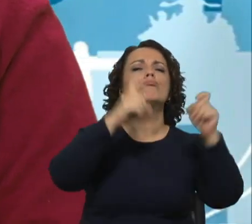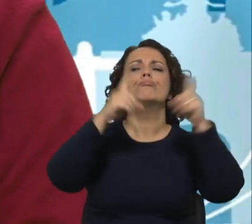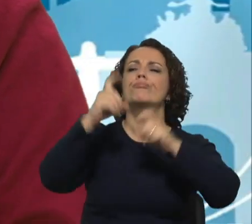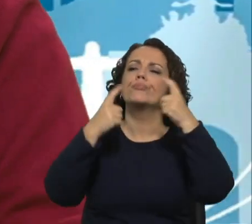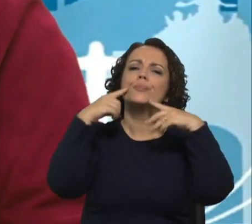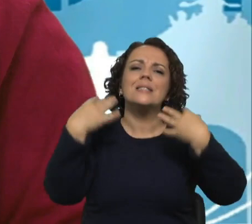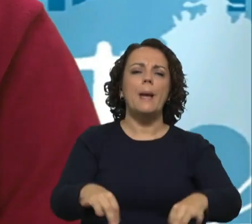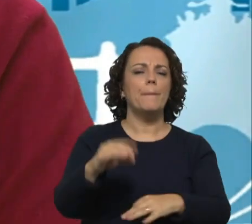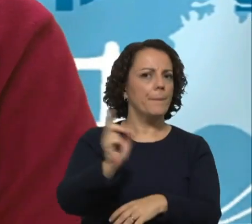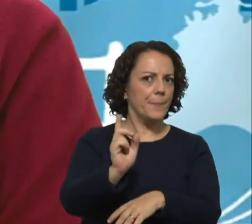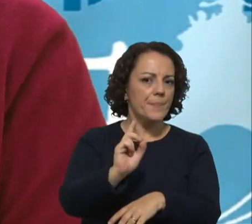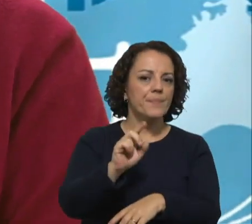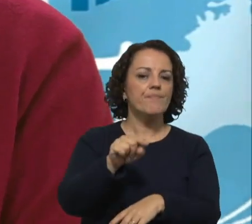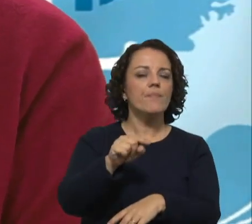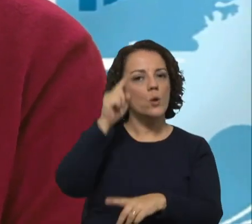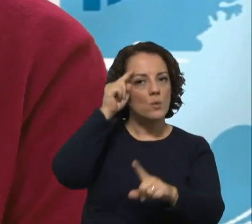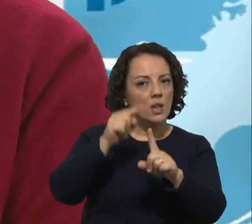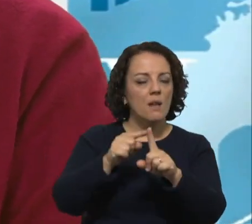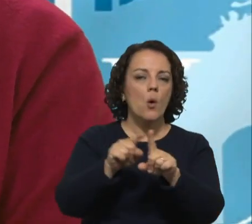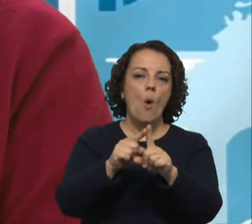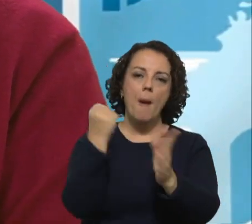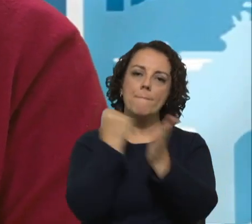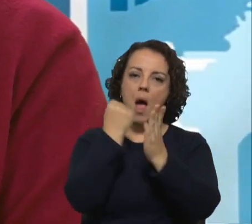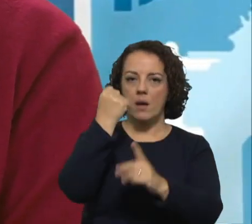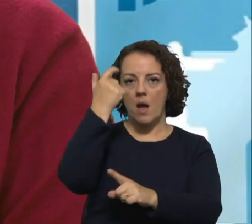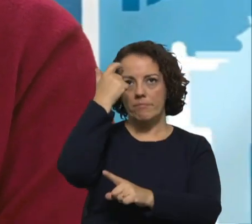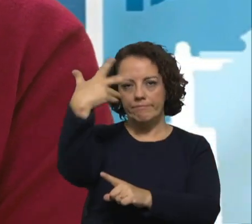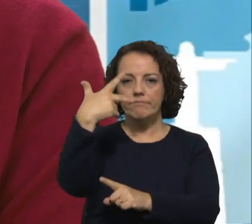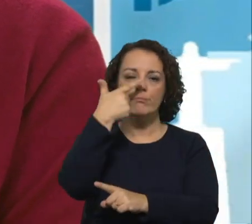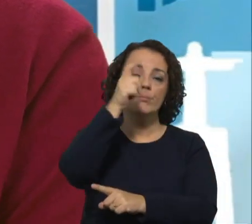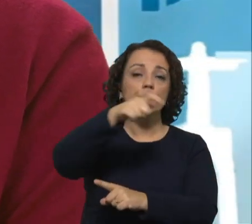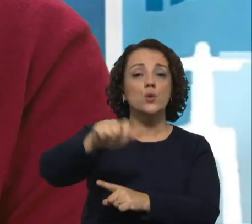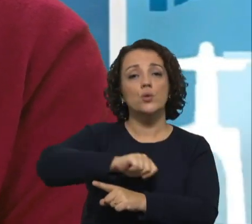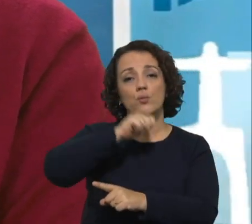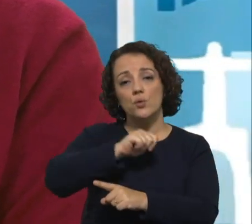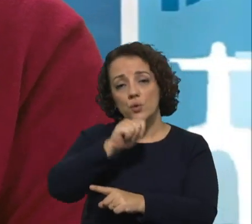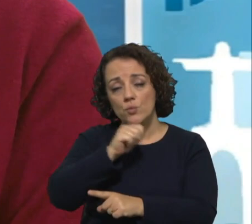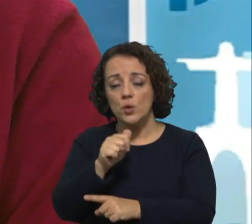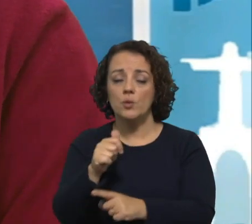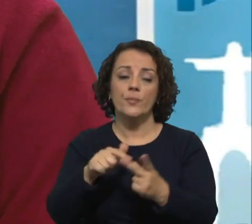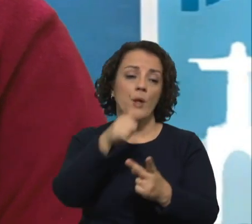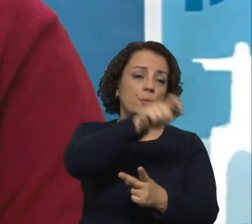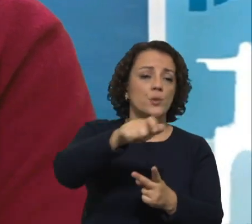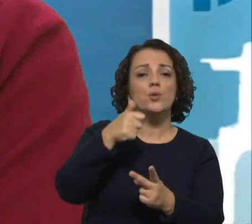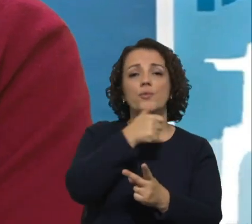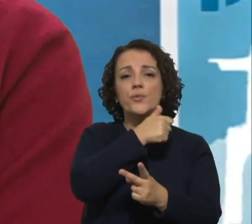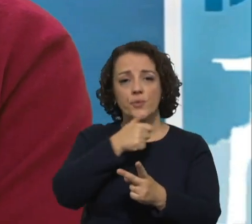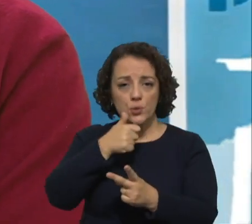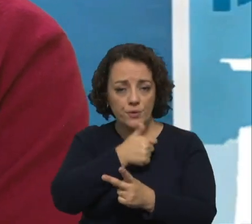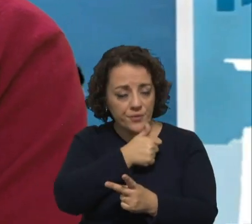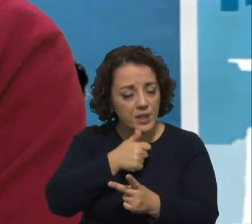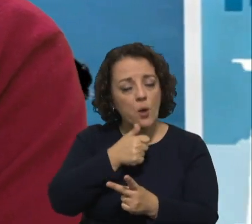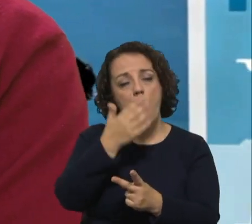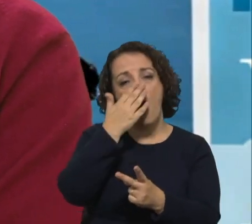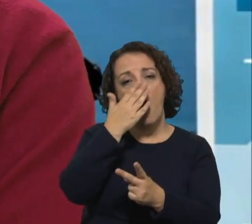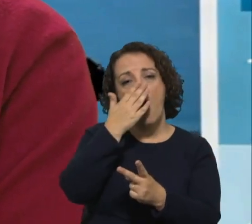livro que pretende ser um memorial às vítimas e que contasse de uma forma, da minha forma, através